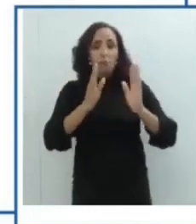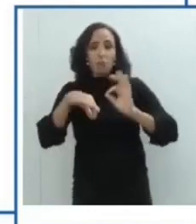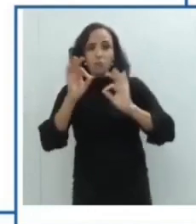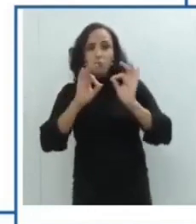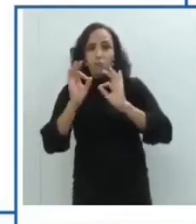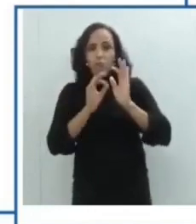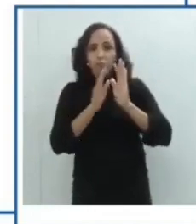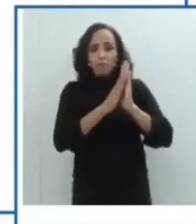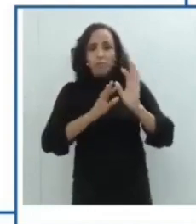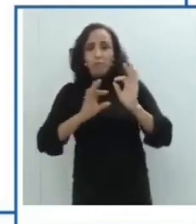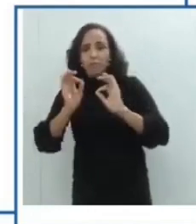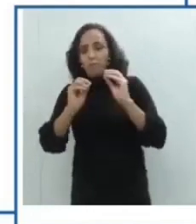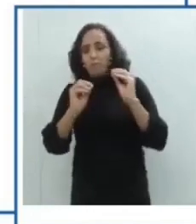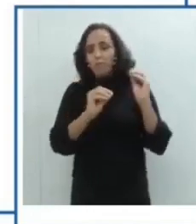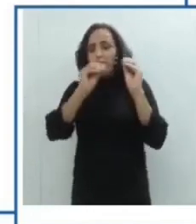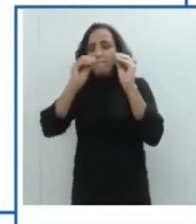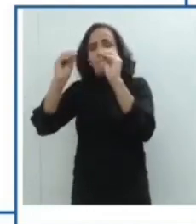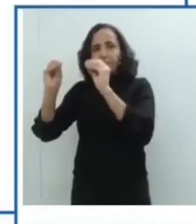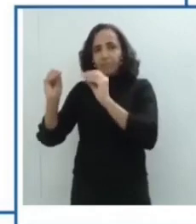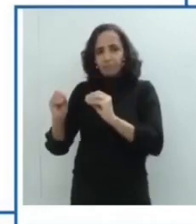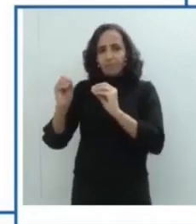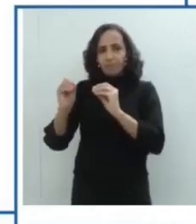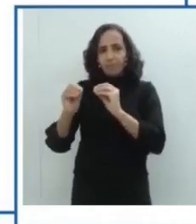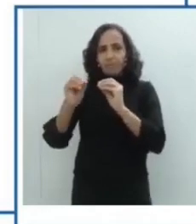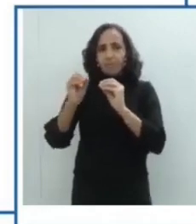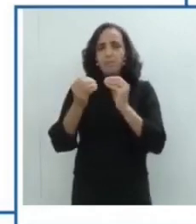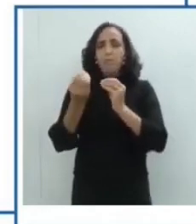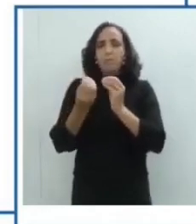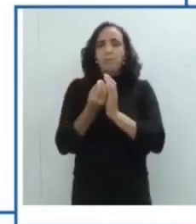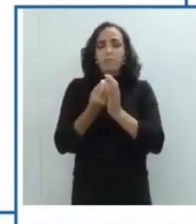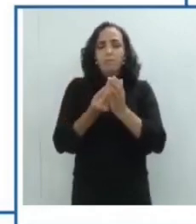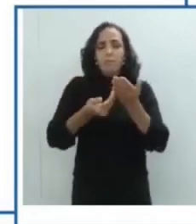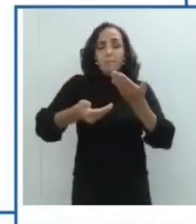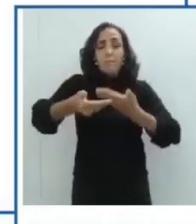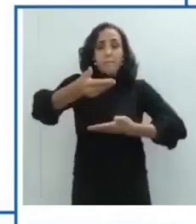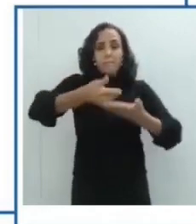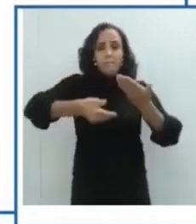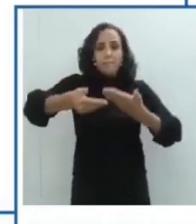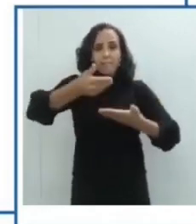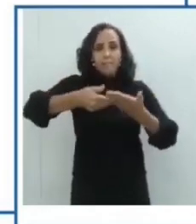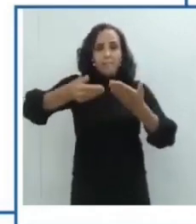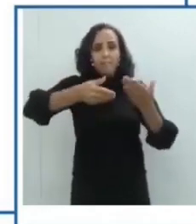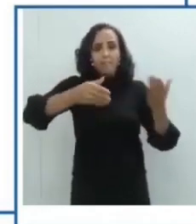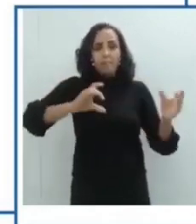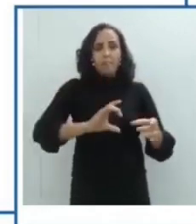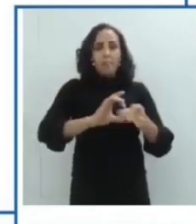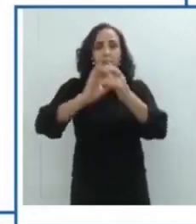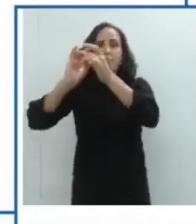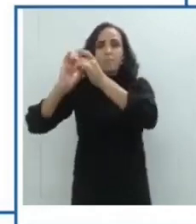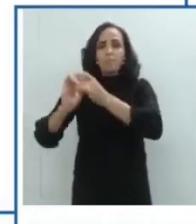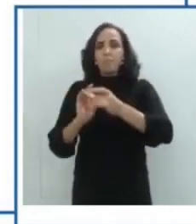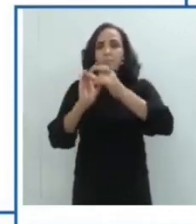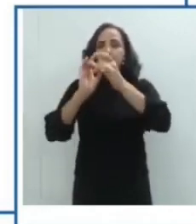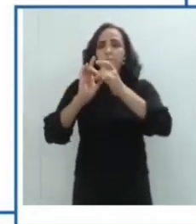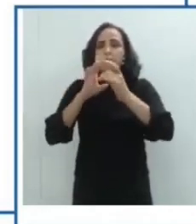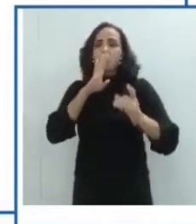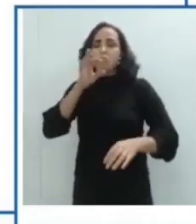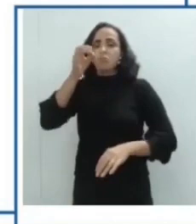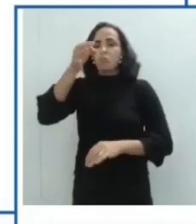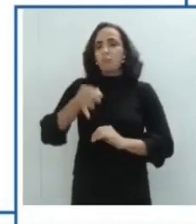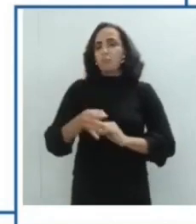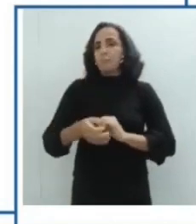FPDF, através do código PHP, vai acessar o banco de dados MySQL e gerar um resultado,